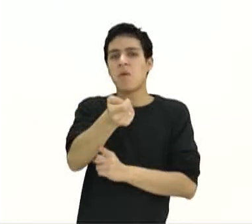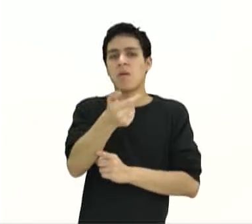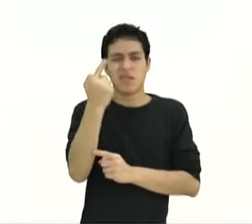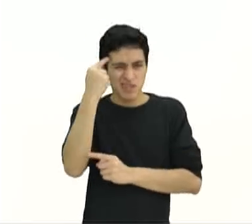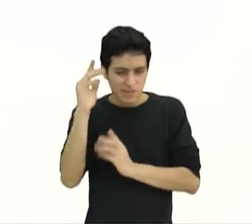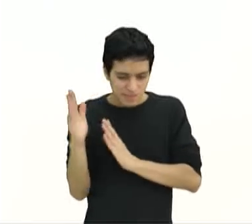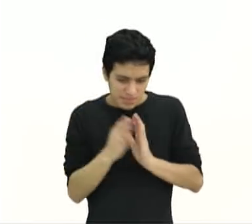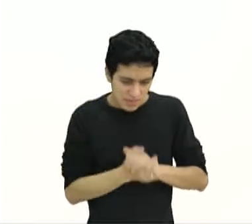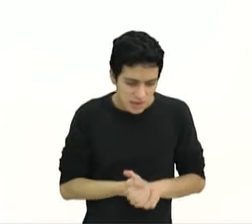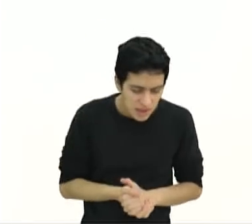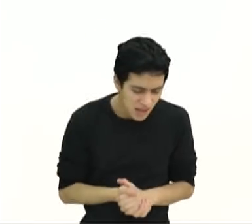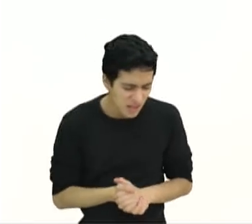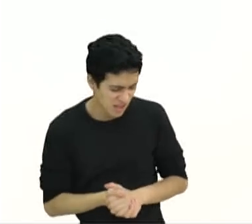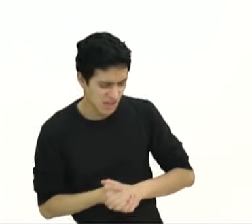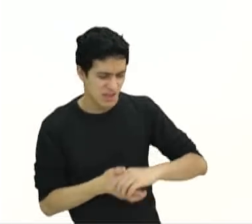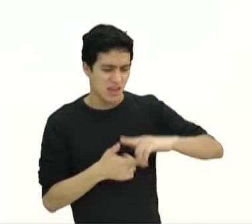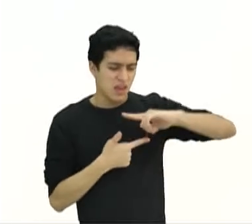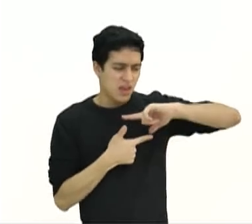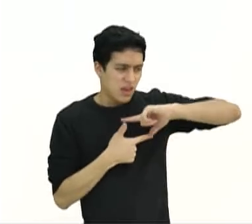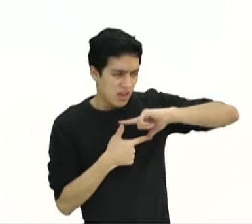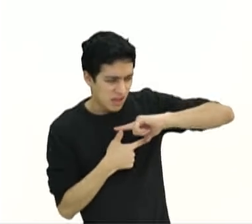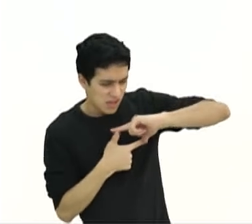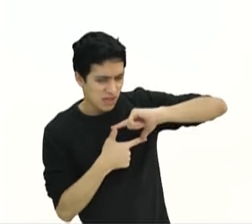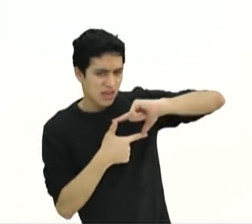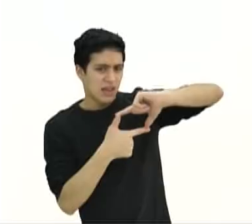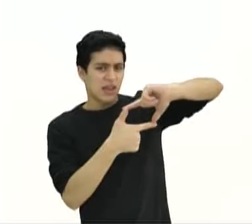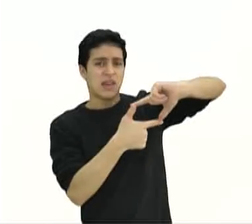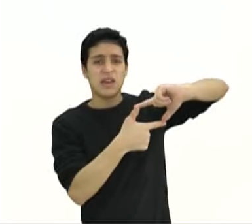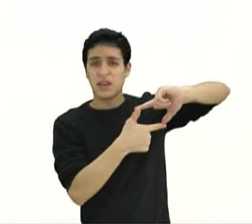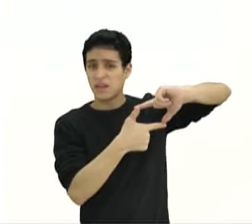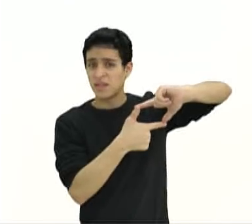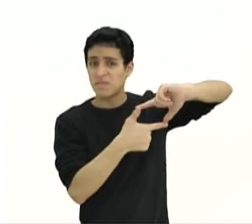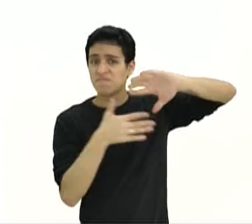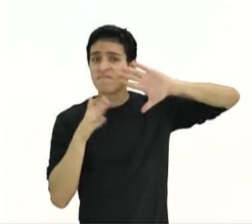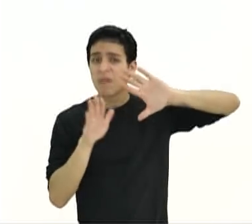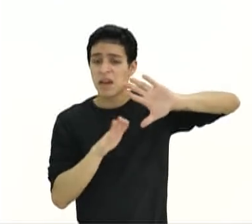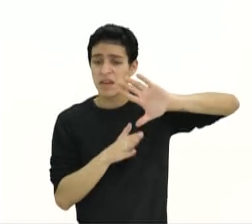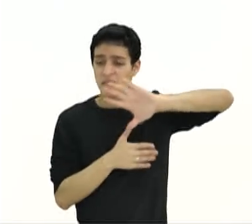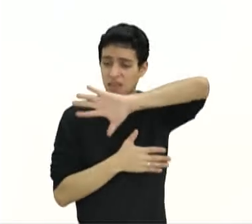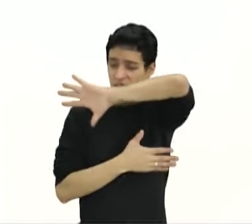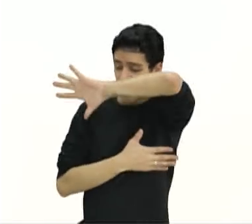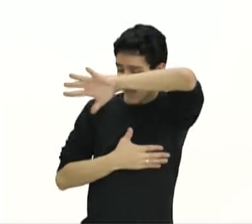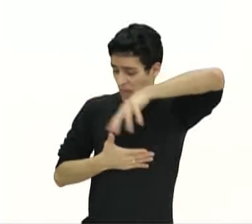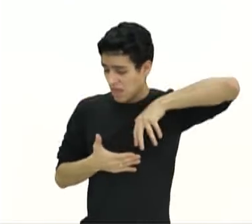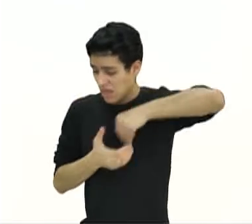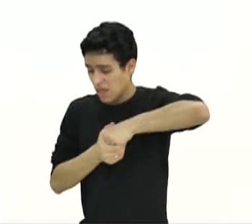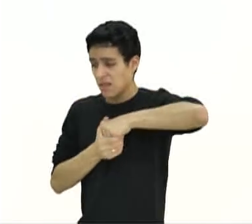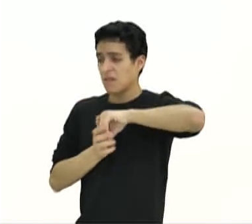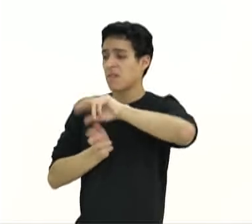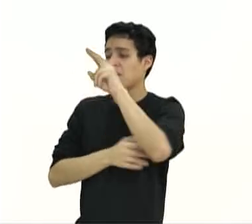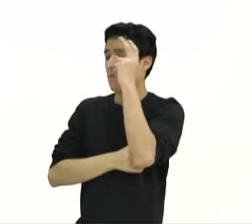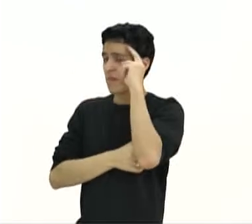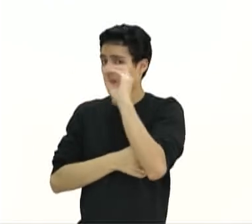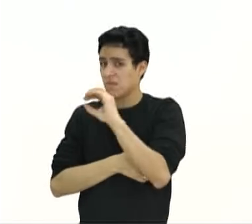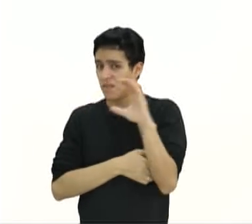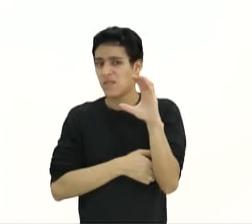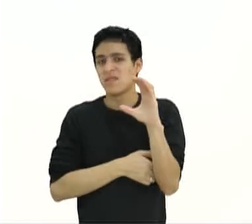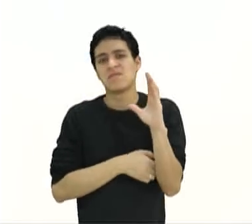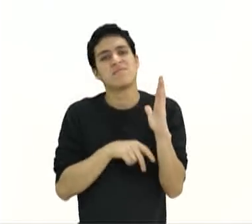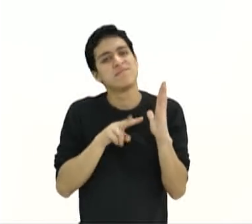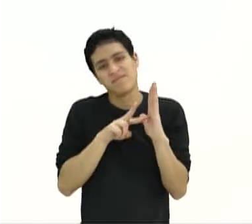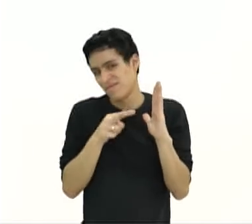partindo da ideia de clássico e estou inserida em uma cultura ocidental, você já pode rapidamente se